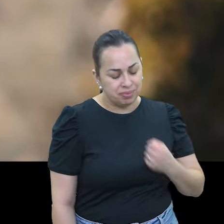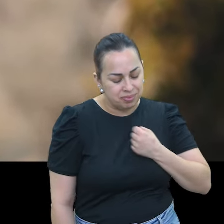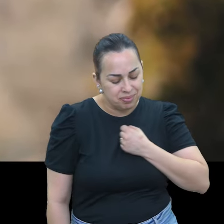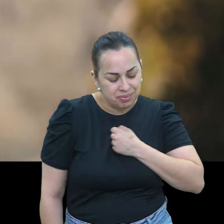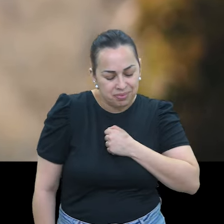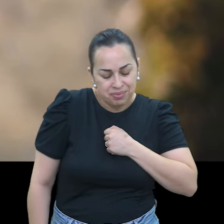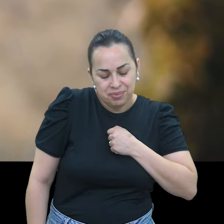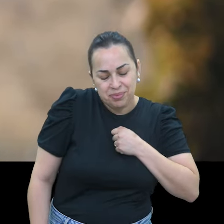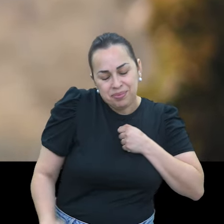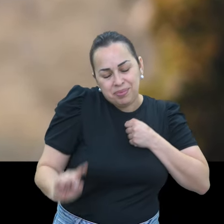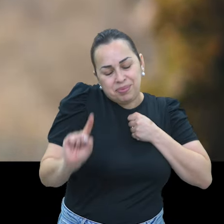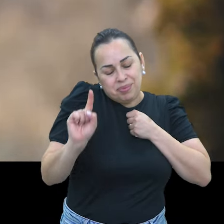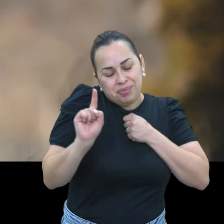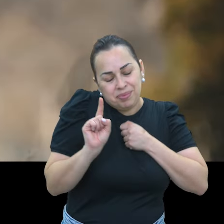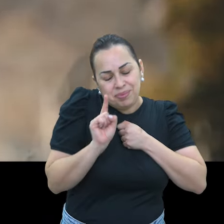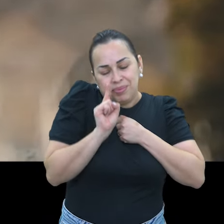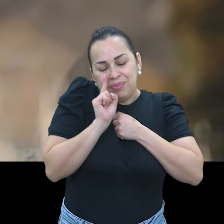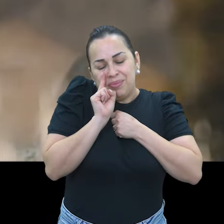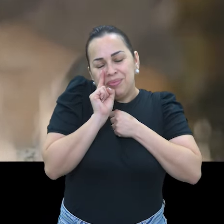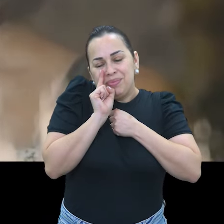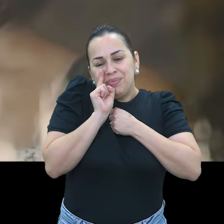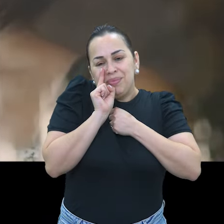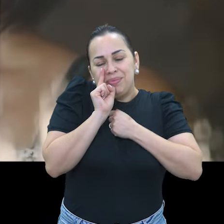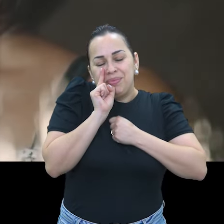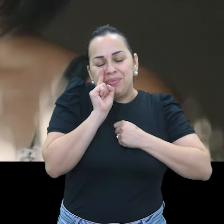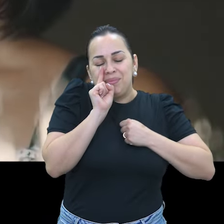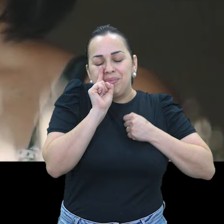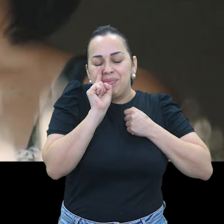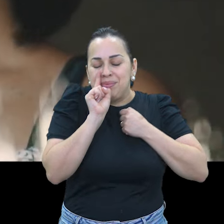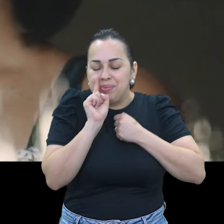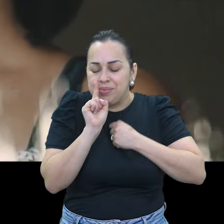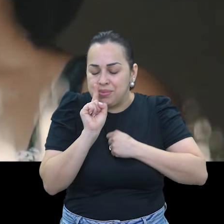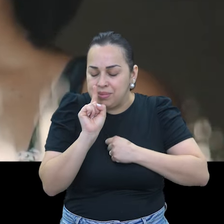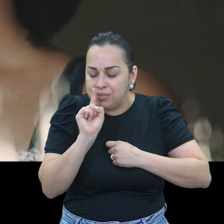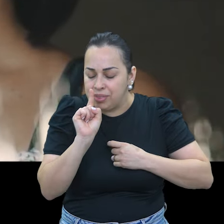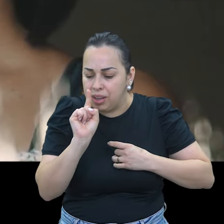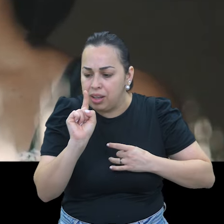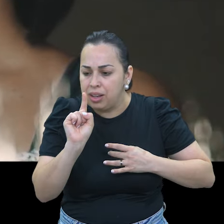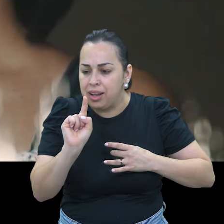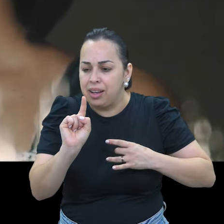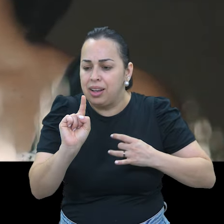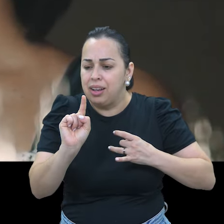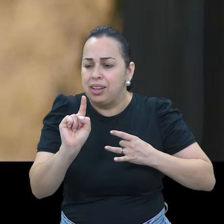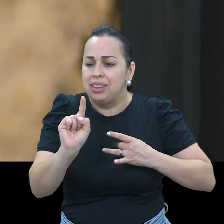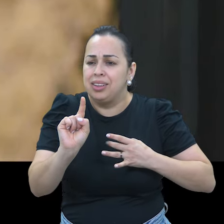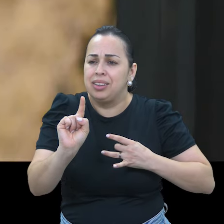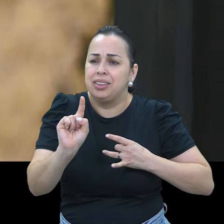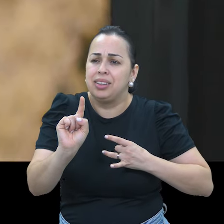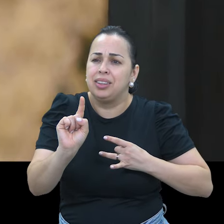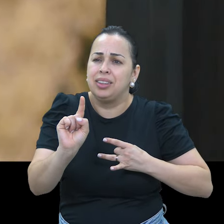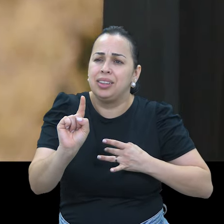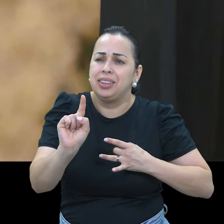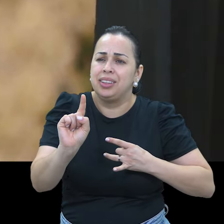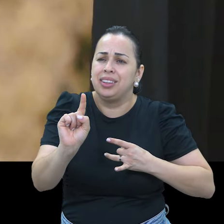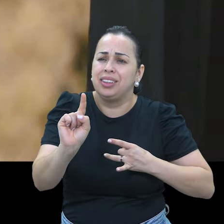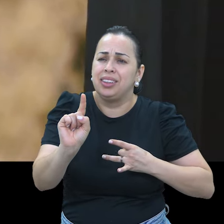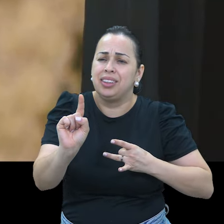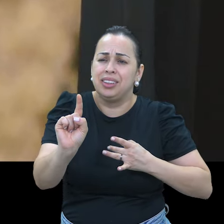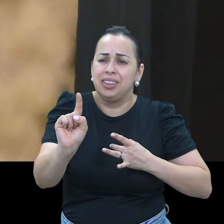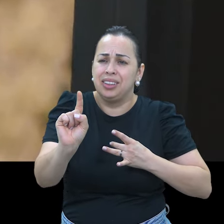Saudade de ficar com você. Morro de medo de ter que te perder pra